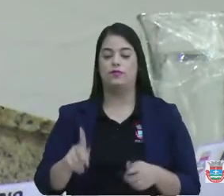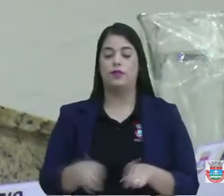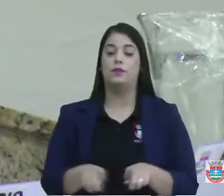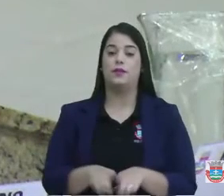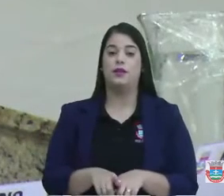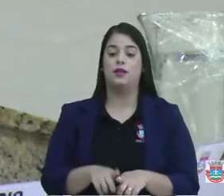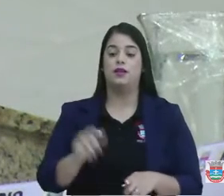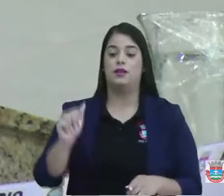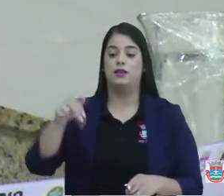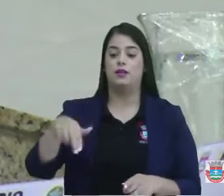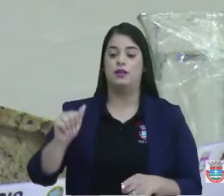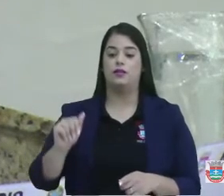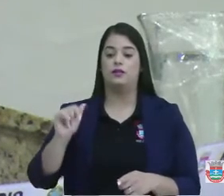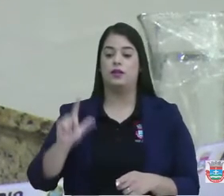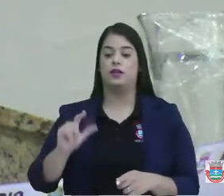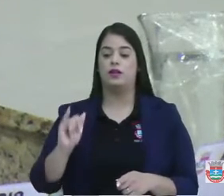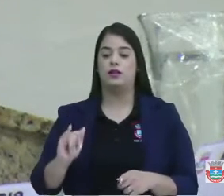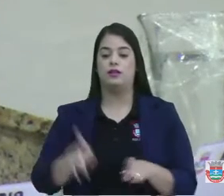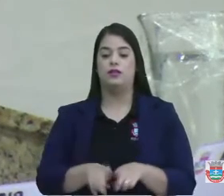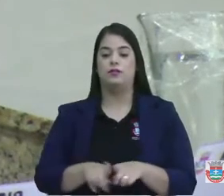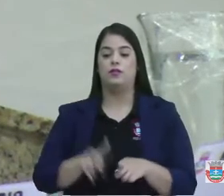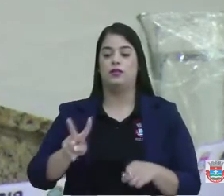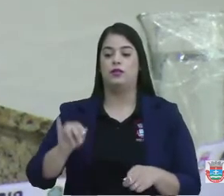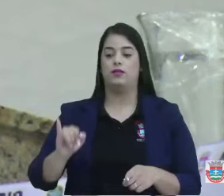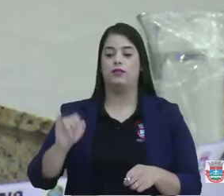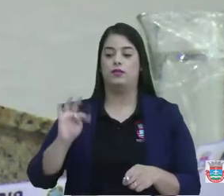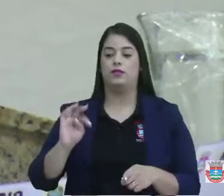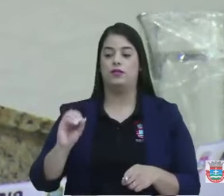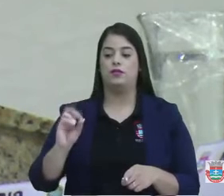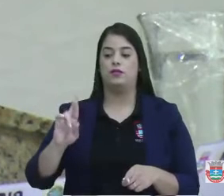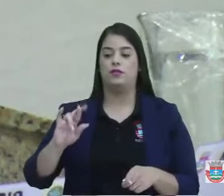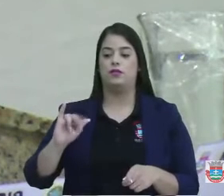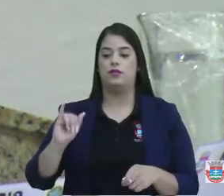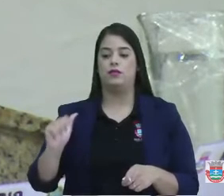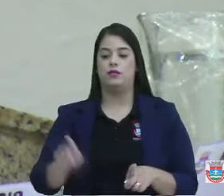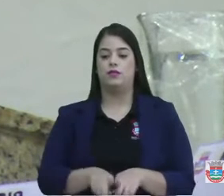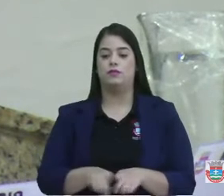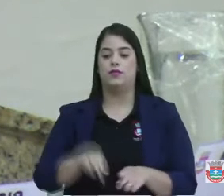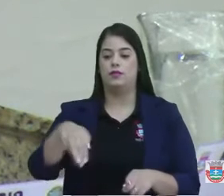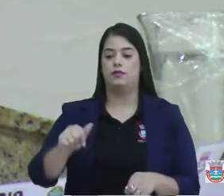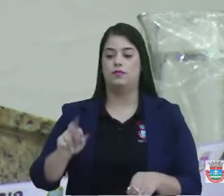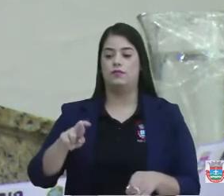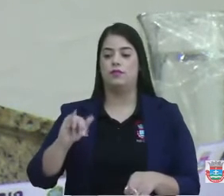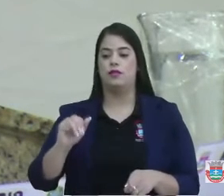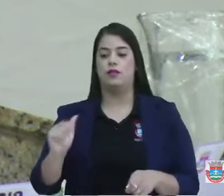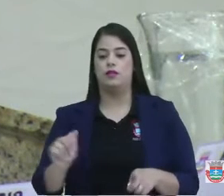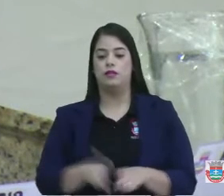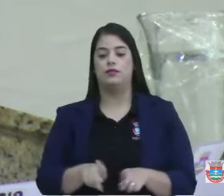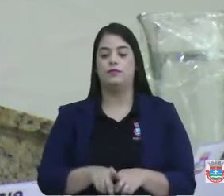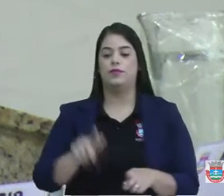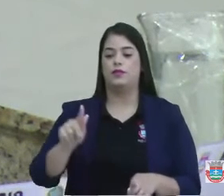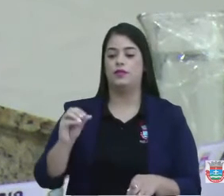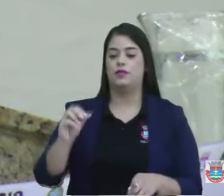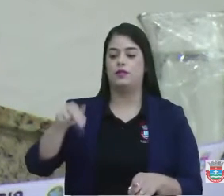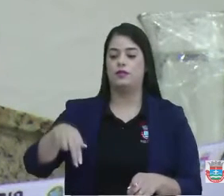jurubeba anda ali Vitória que mora na Rua Nova Maria do leite June o leite